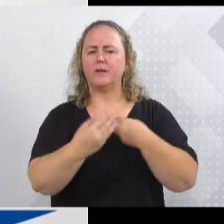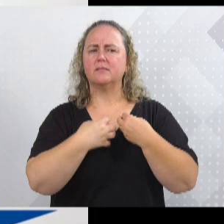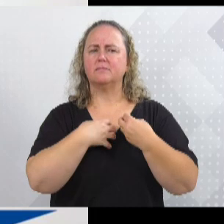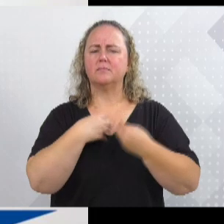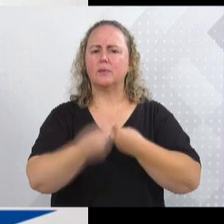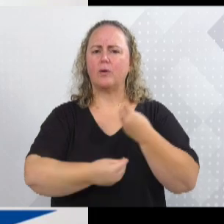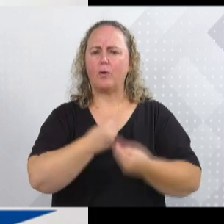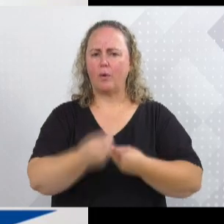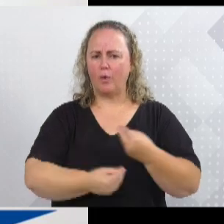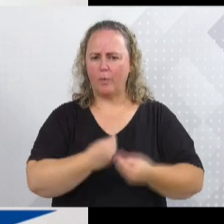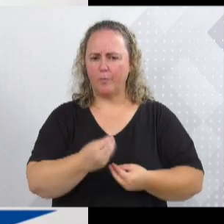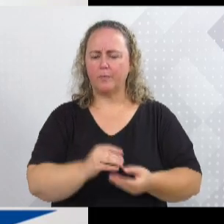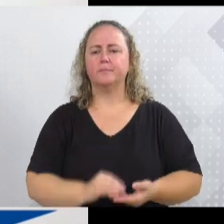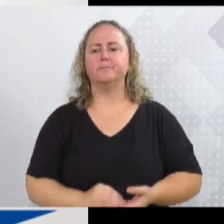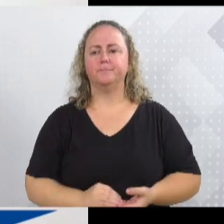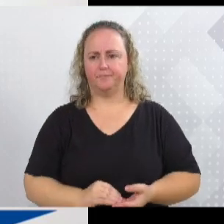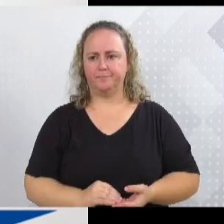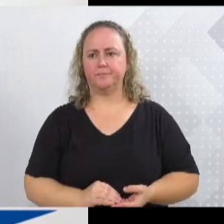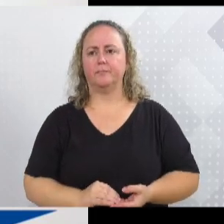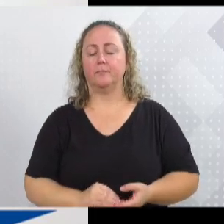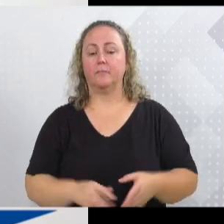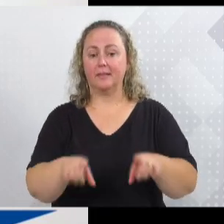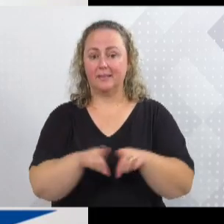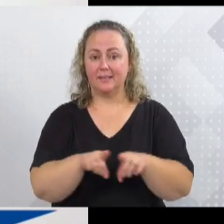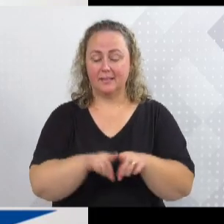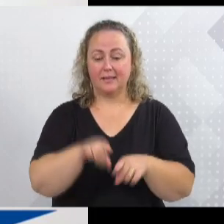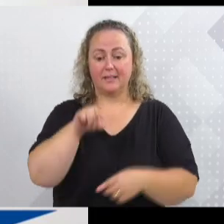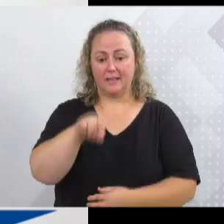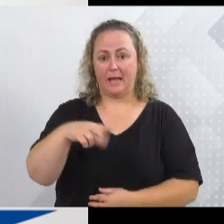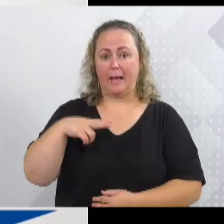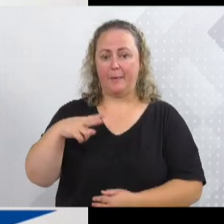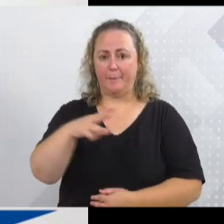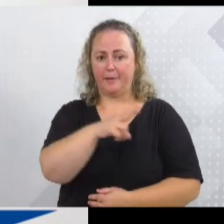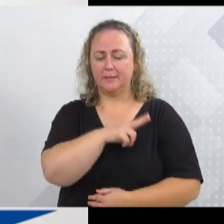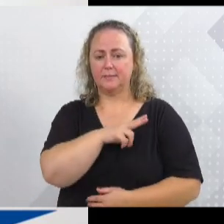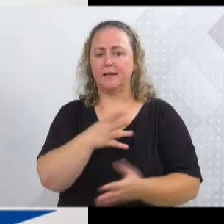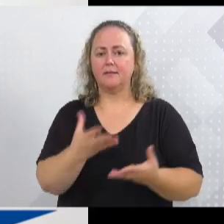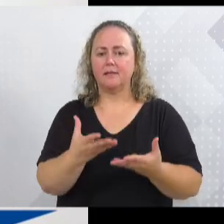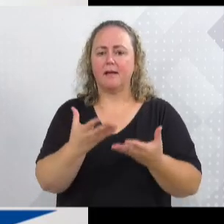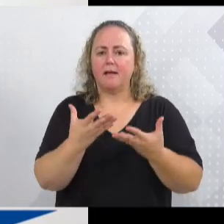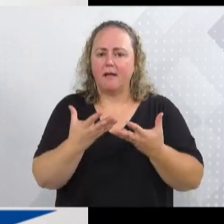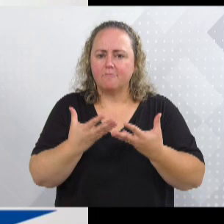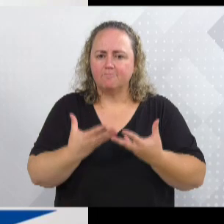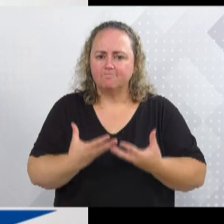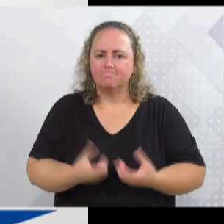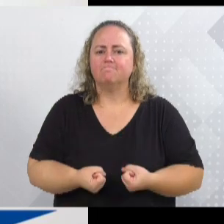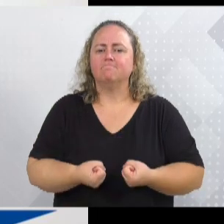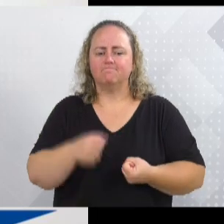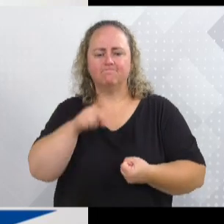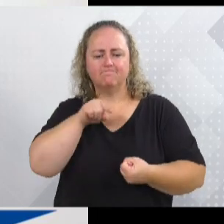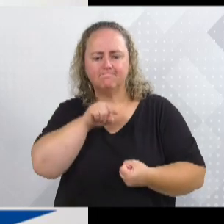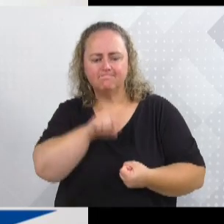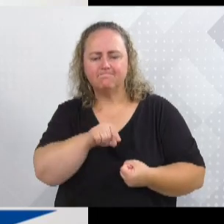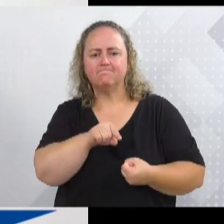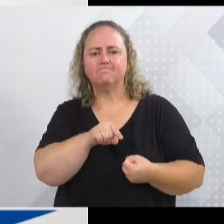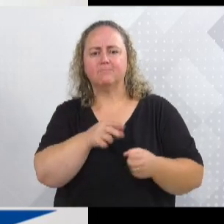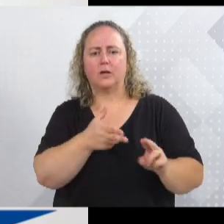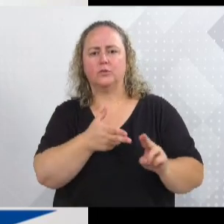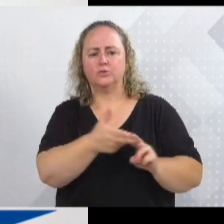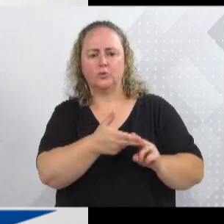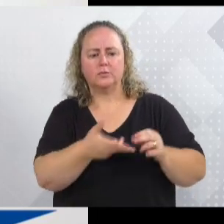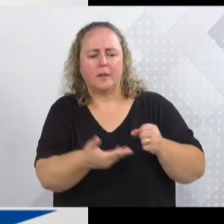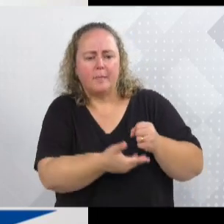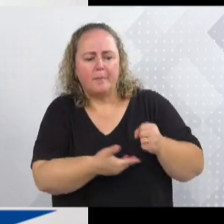também que esse paciente seja acolhido lá na atenção primária e ele seja,